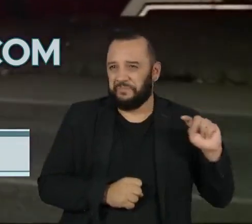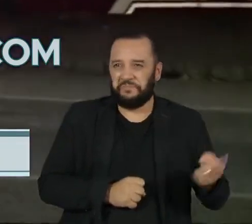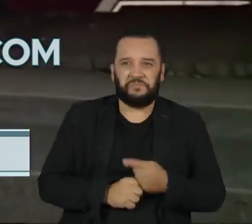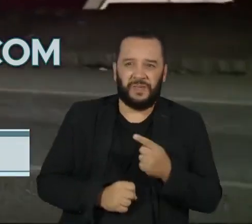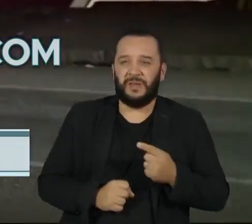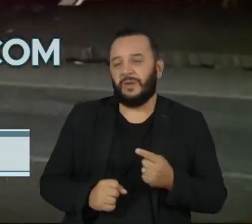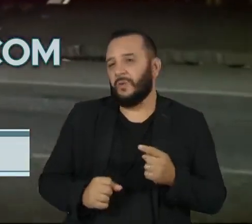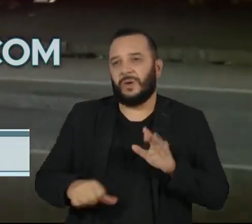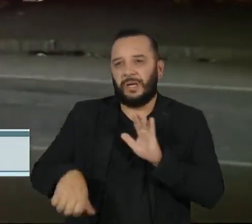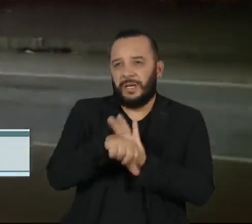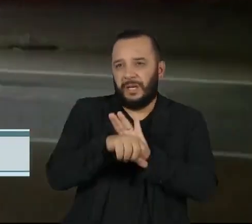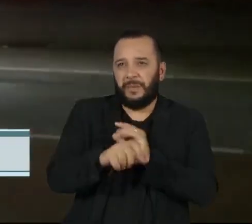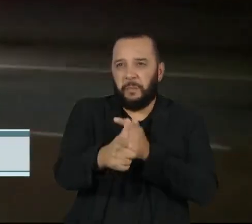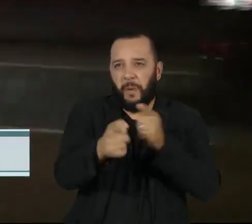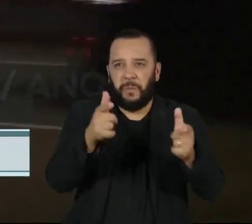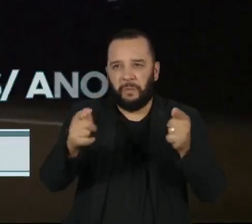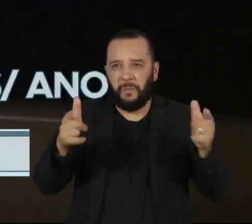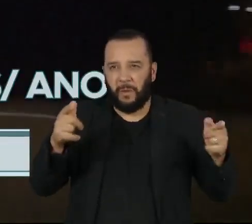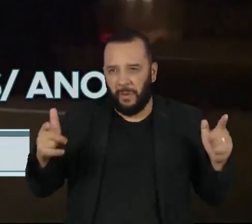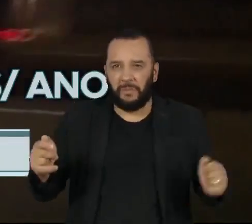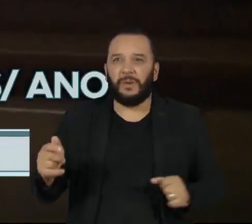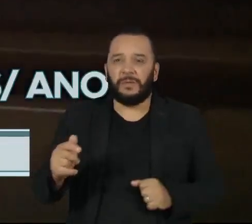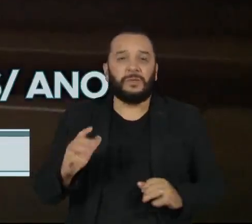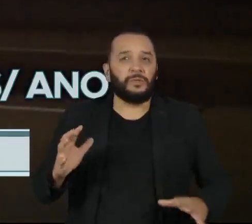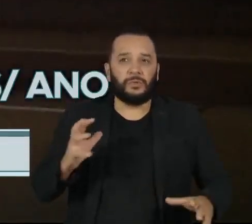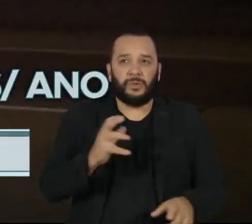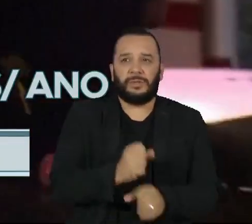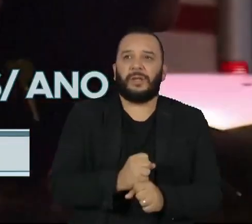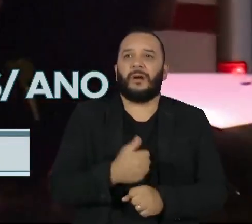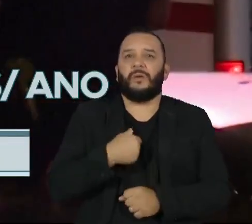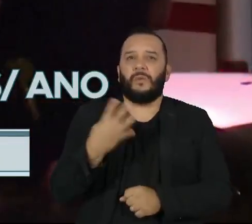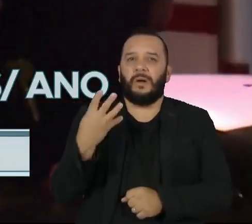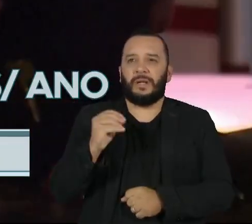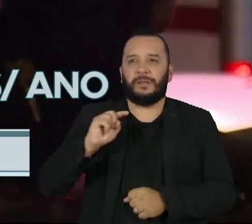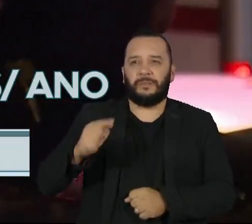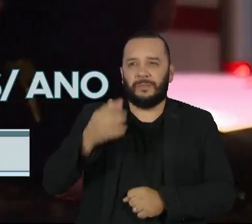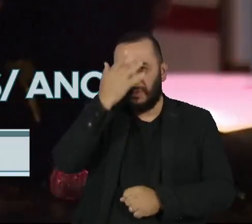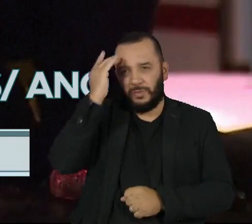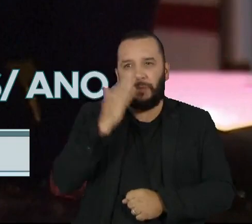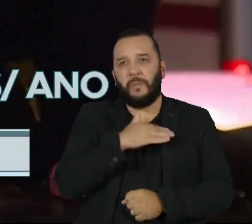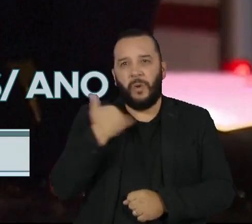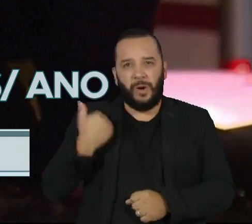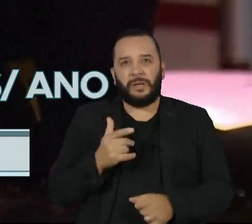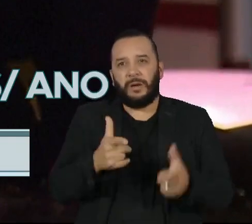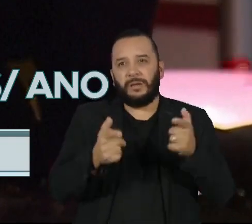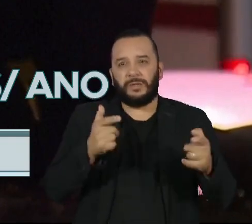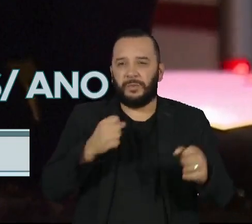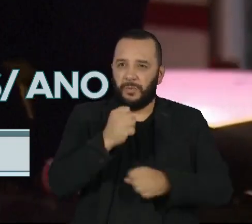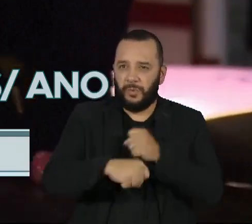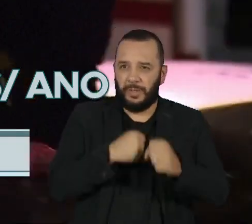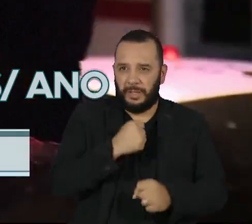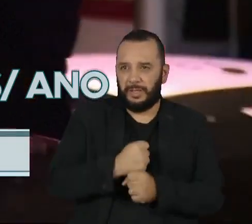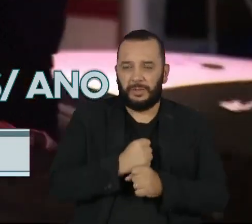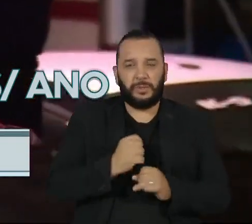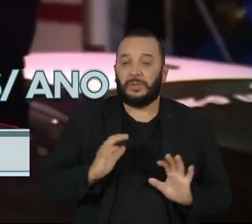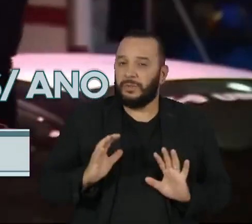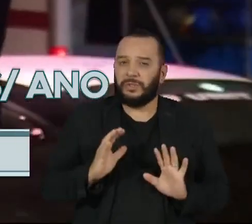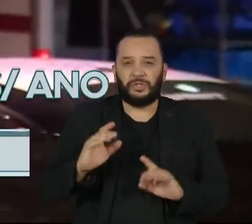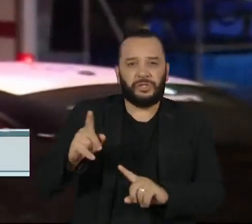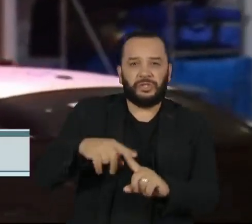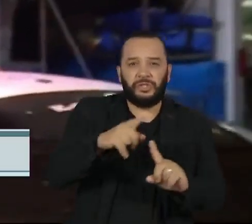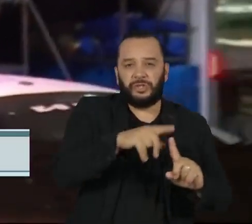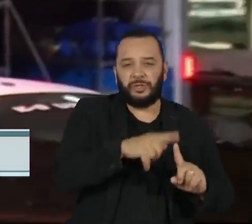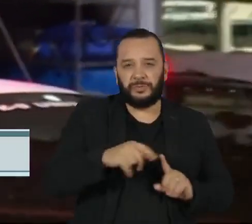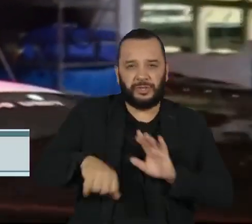no país no total são mais de 40.000 pessoas mortas a tiro por ano considerando todos os tipos de